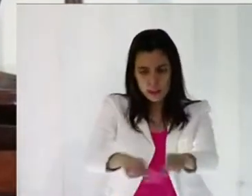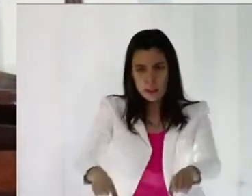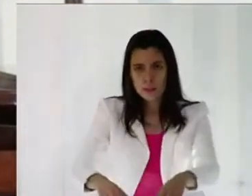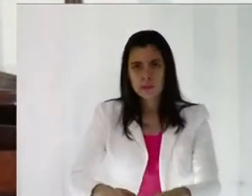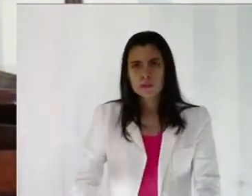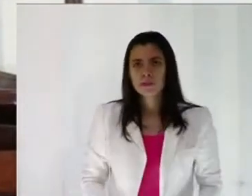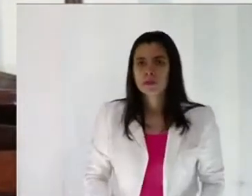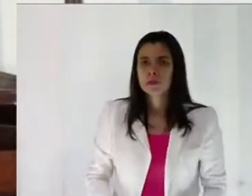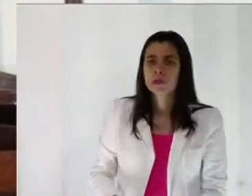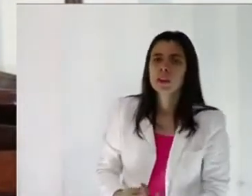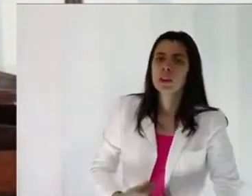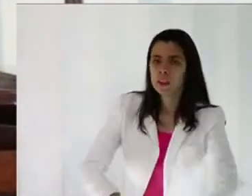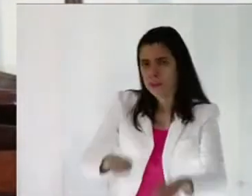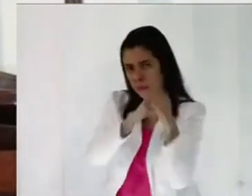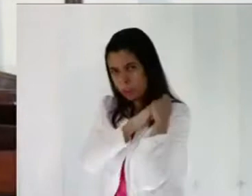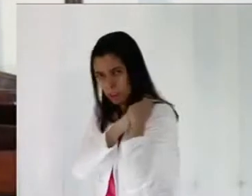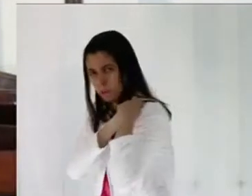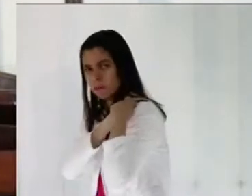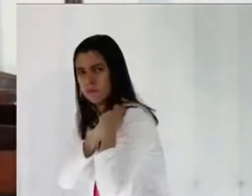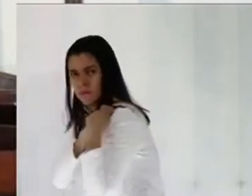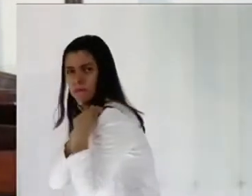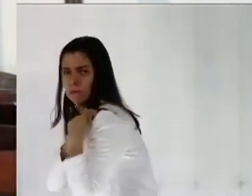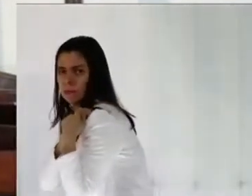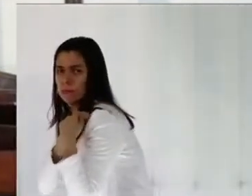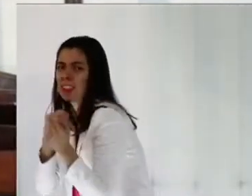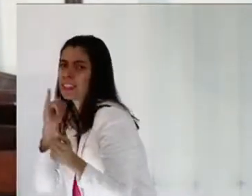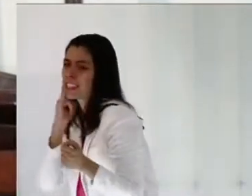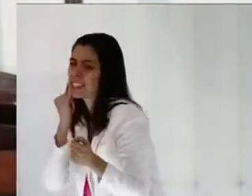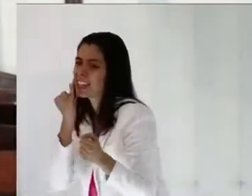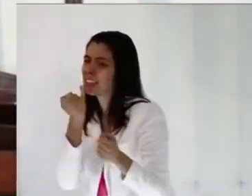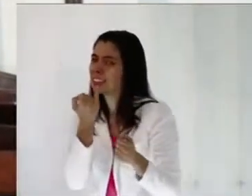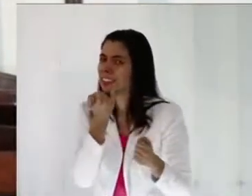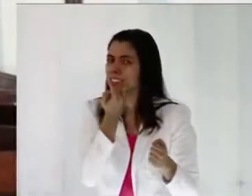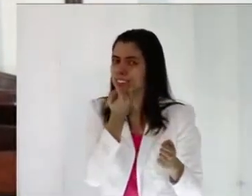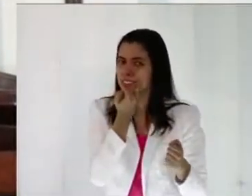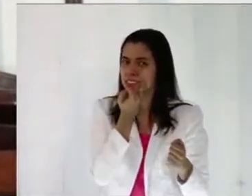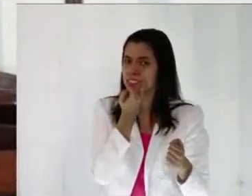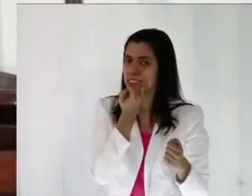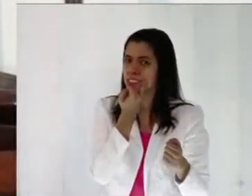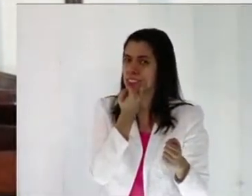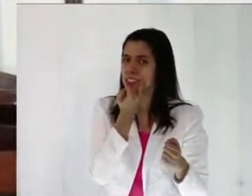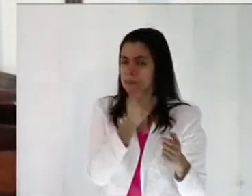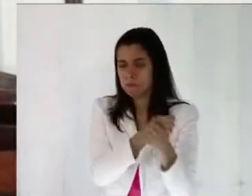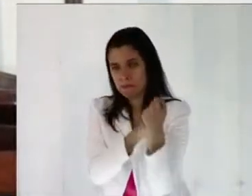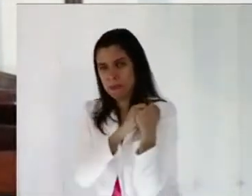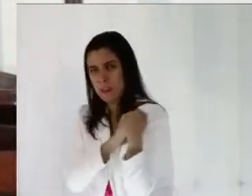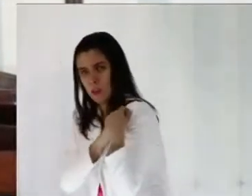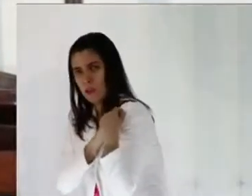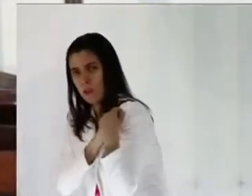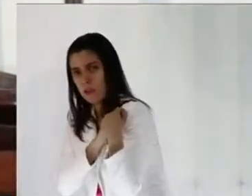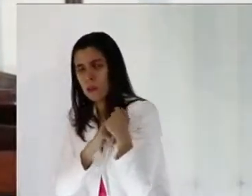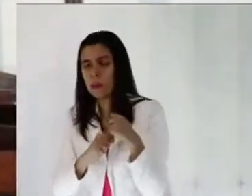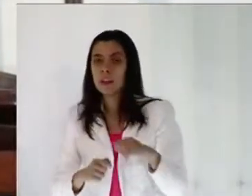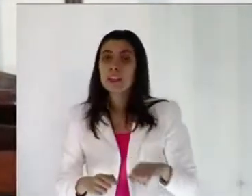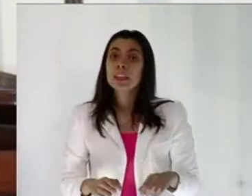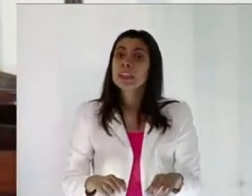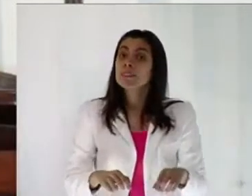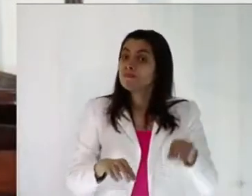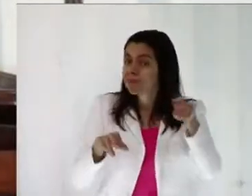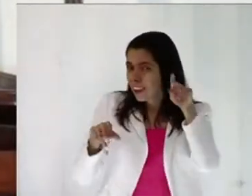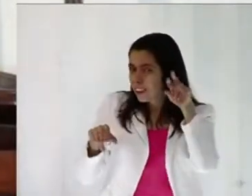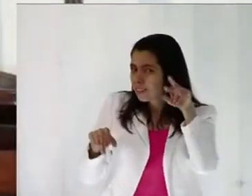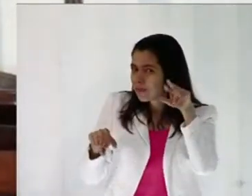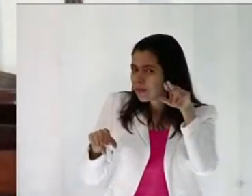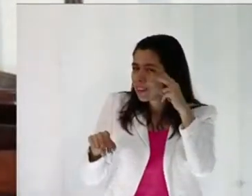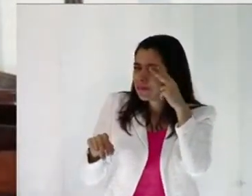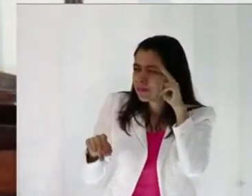lenha, aquele madeiro, para que fosse preparado lá o altar e o local do holocausto, nós podemos imediatamente